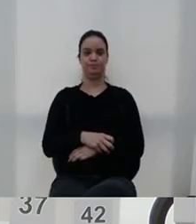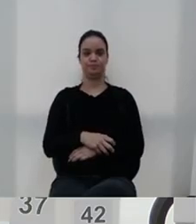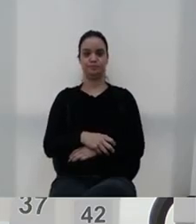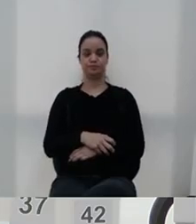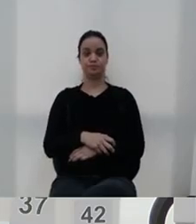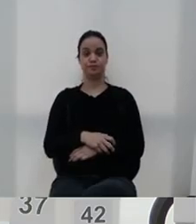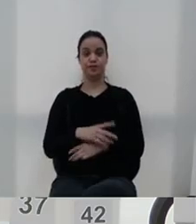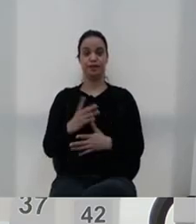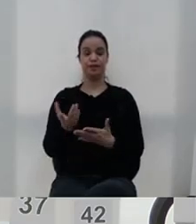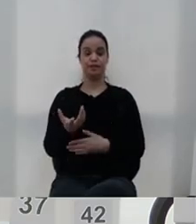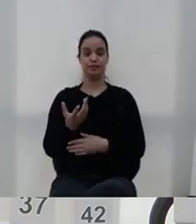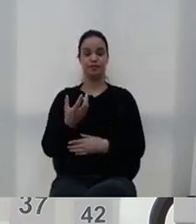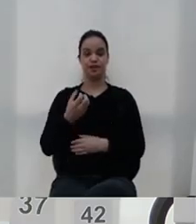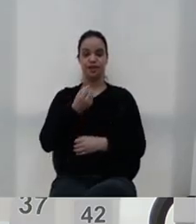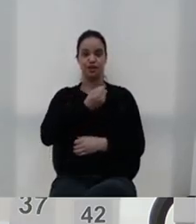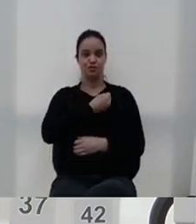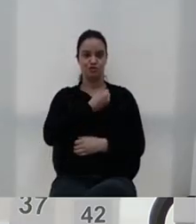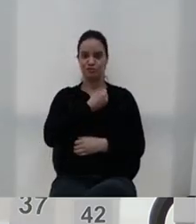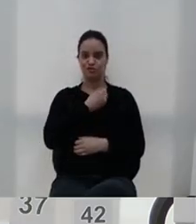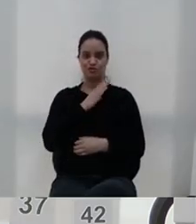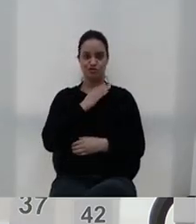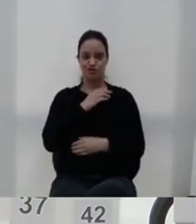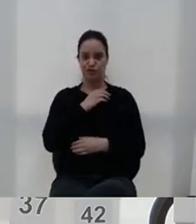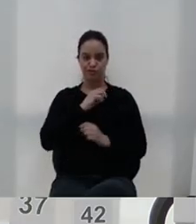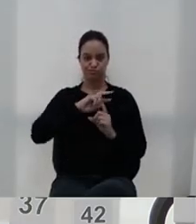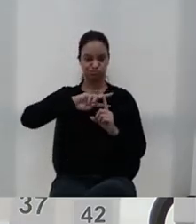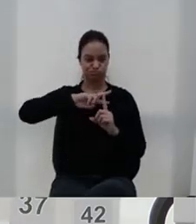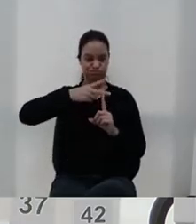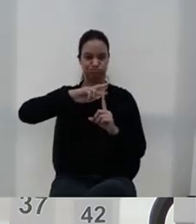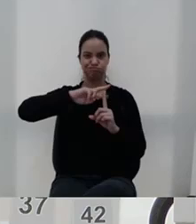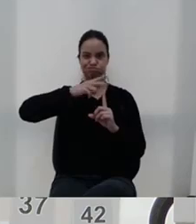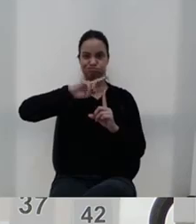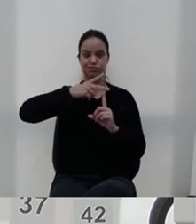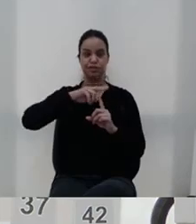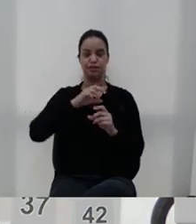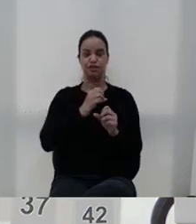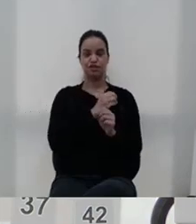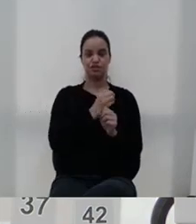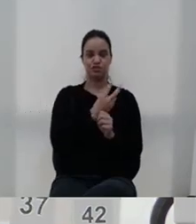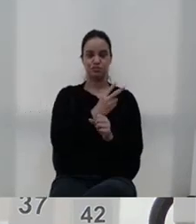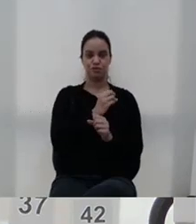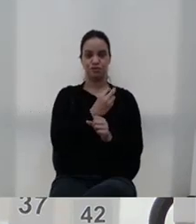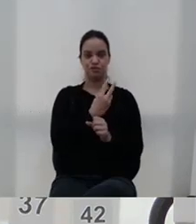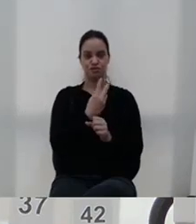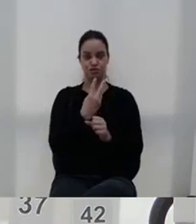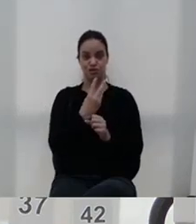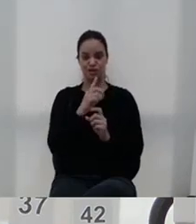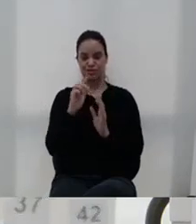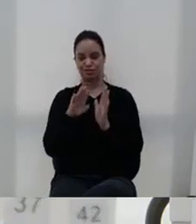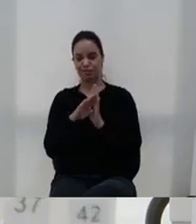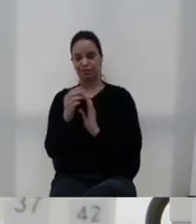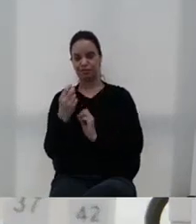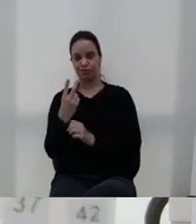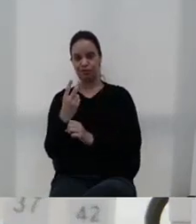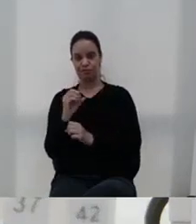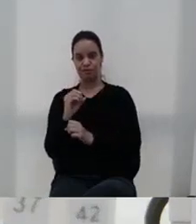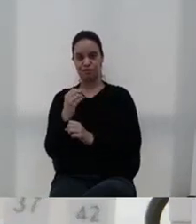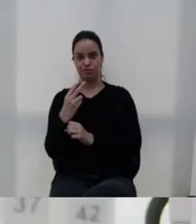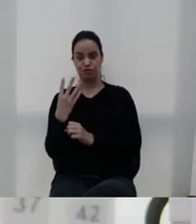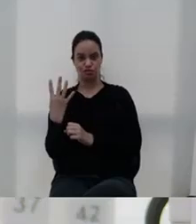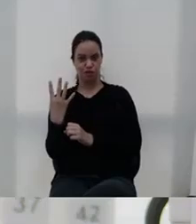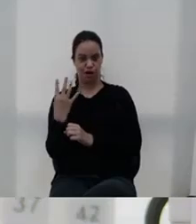E esses números, eles não param de crescer. De 2022 até 2024, nossos atendimentos virtuais mais que dobraram. De